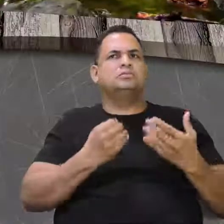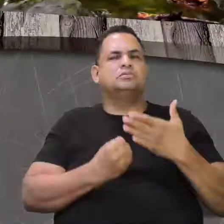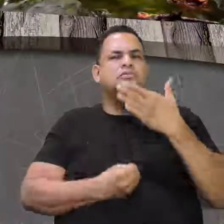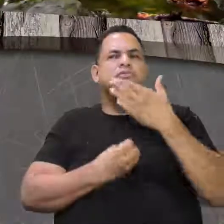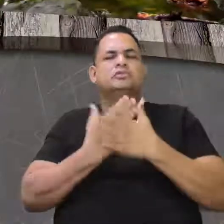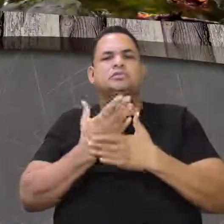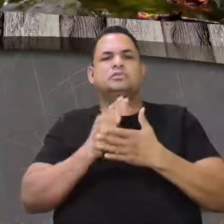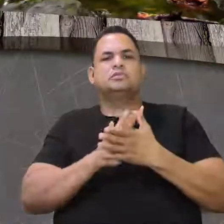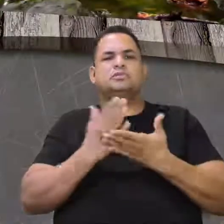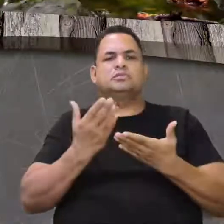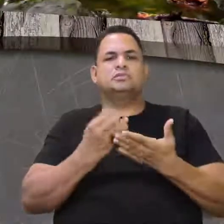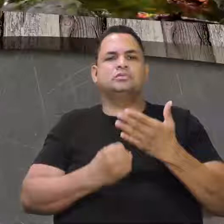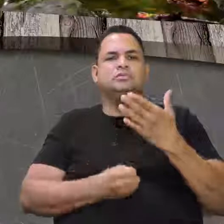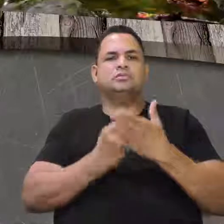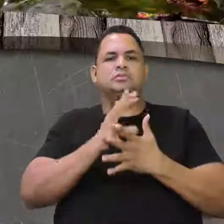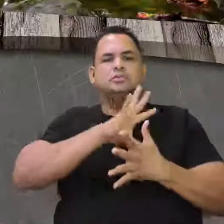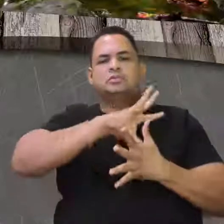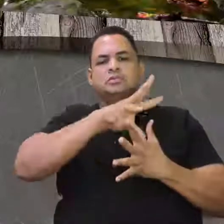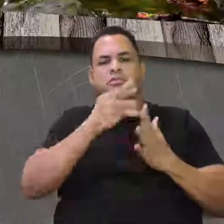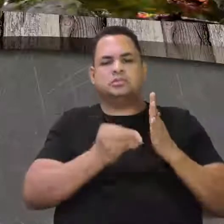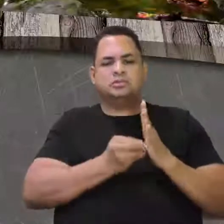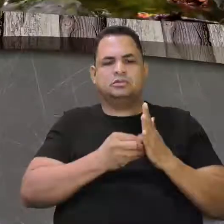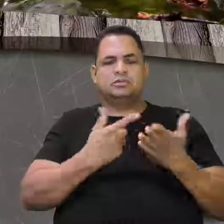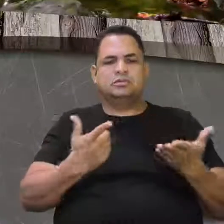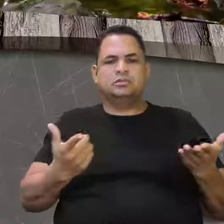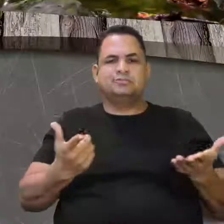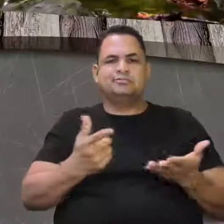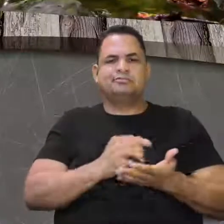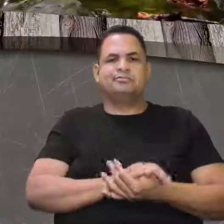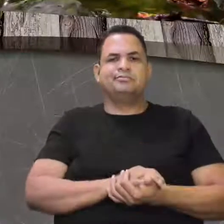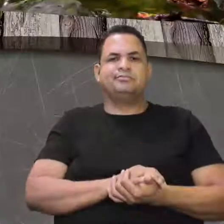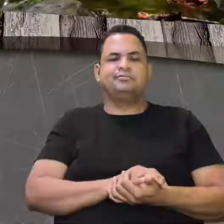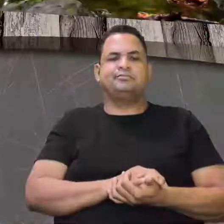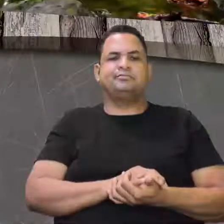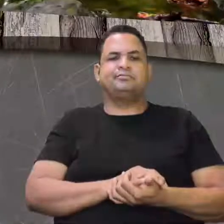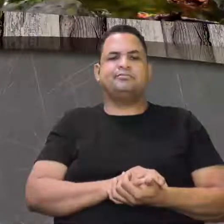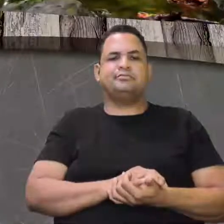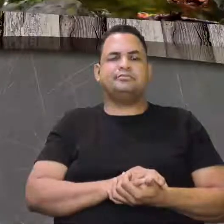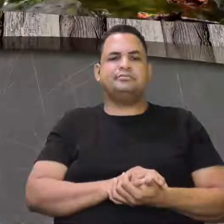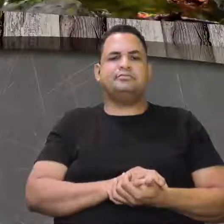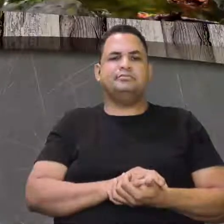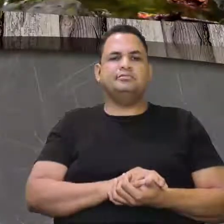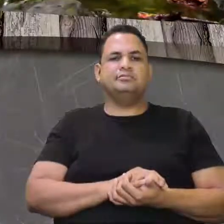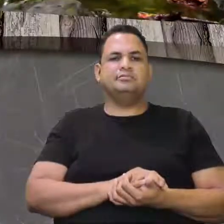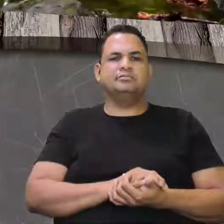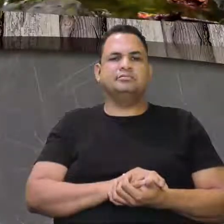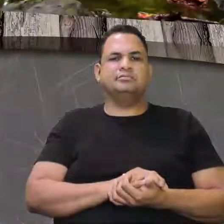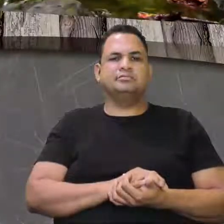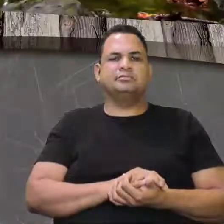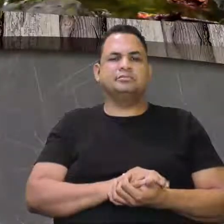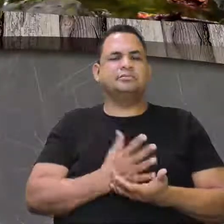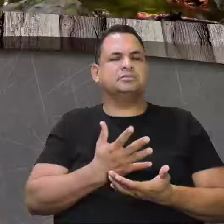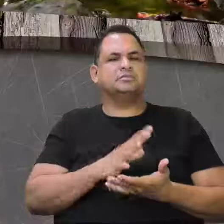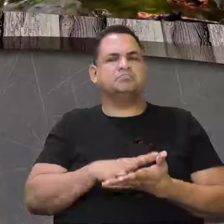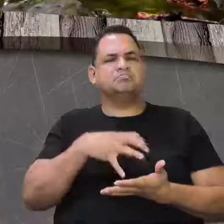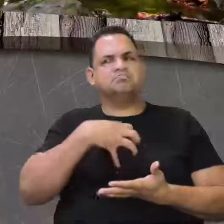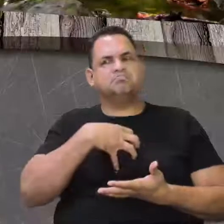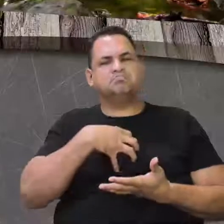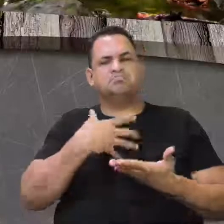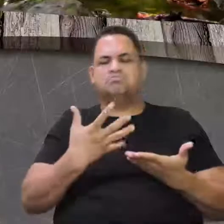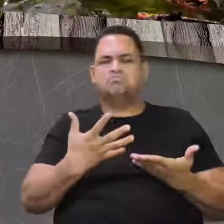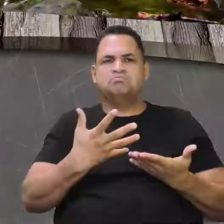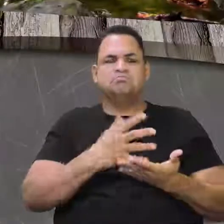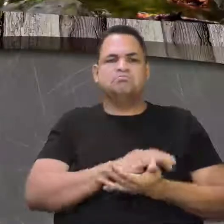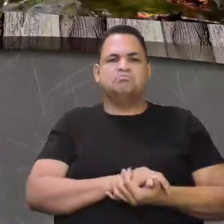gente descobre que é originário da nossa região. Isso dói, né? Eu fico incomodada com um negócio